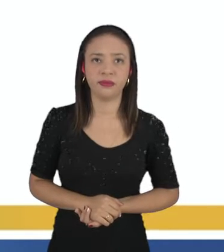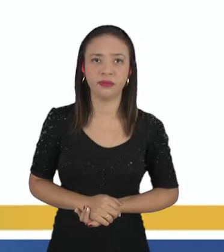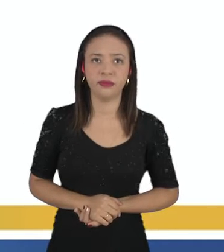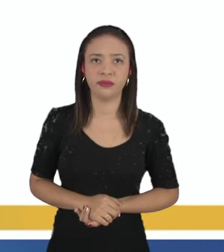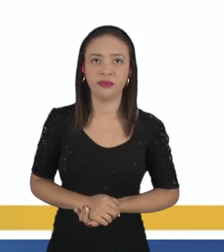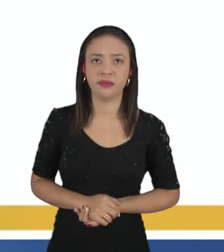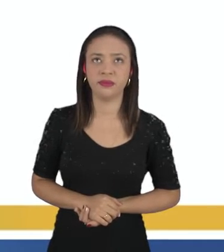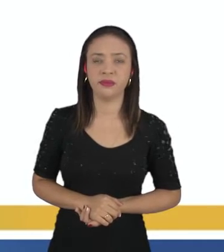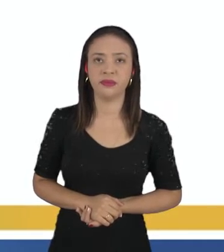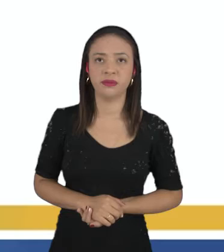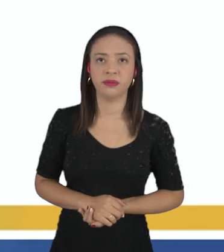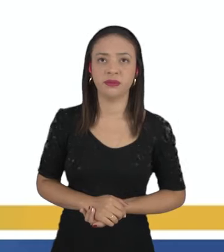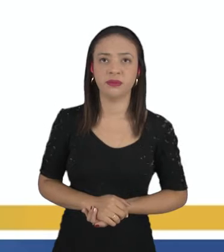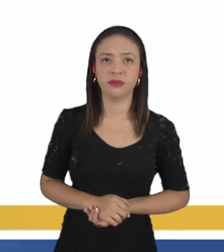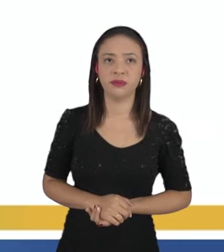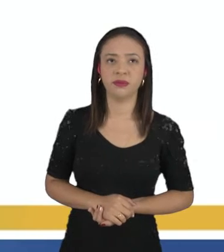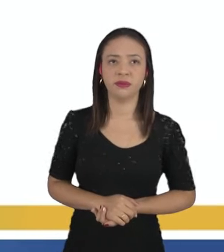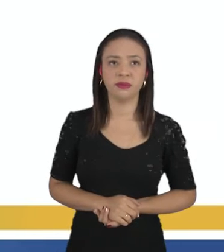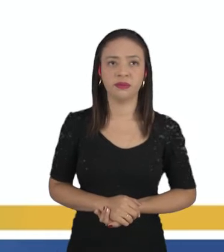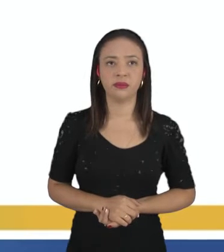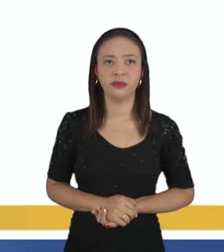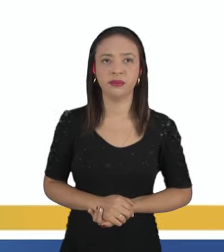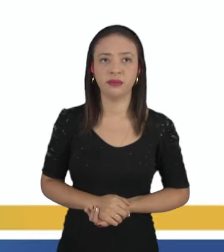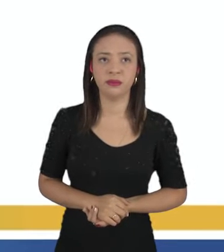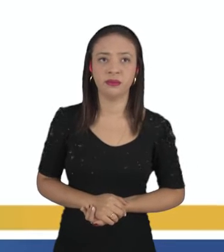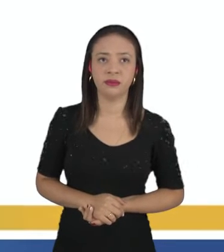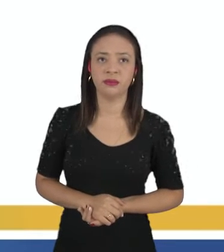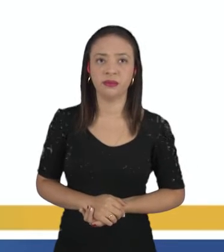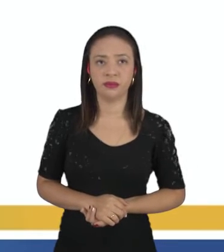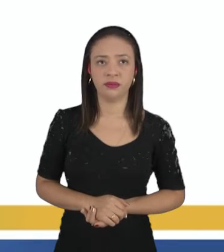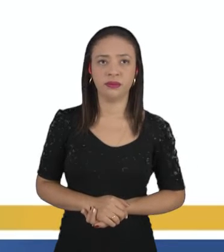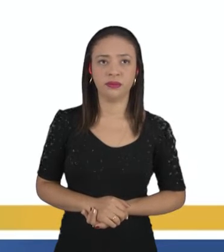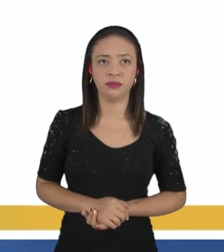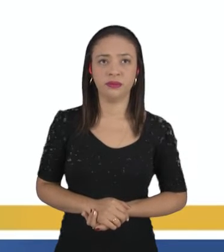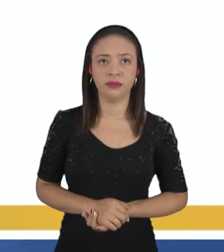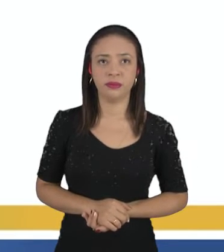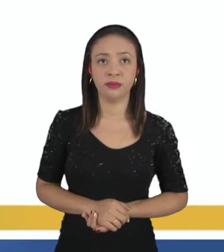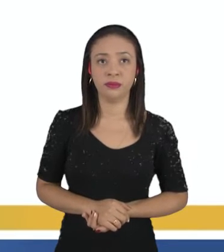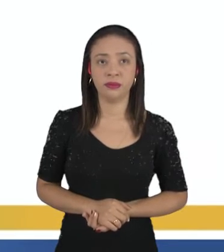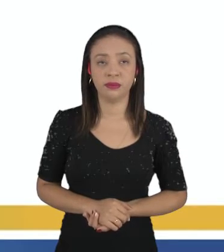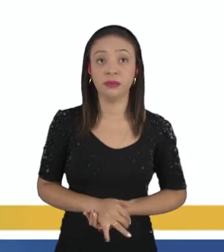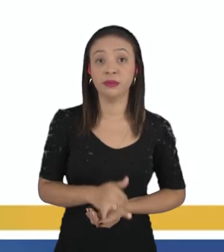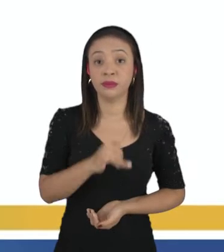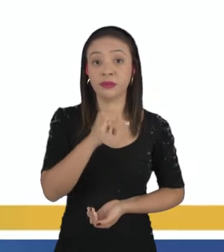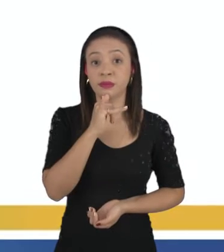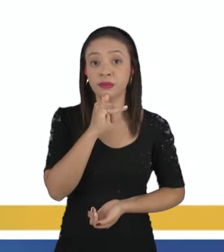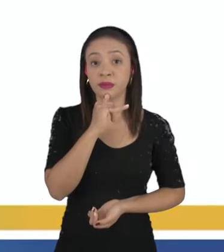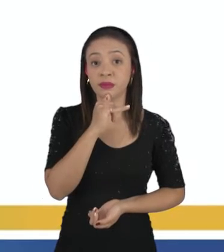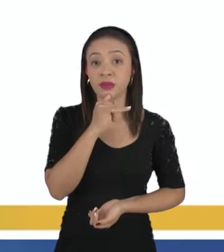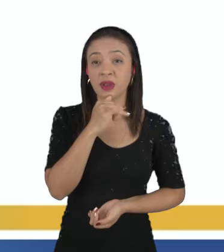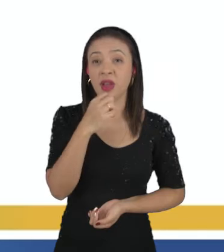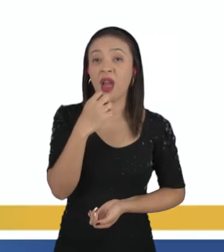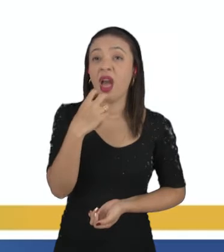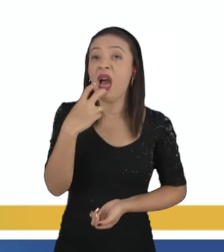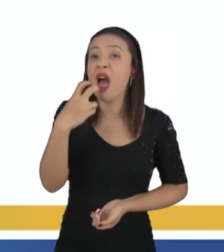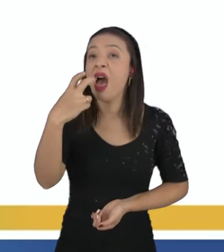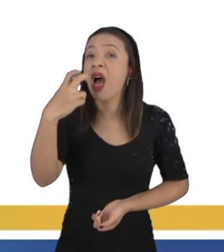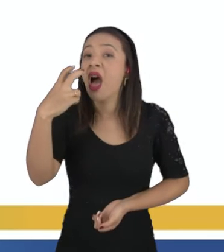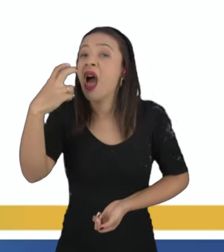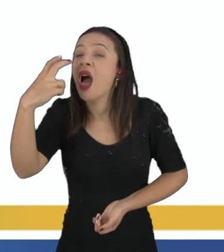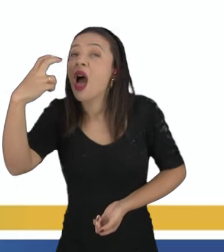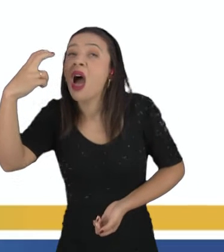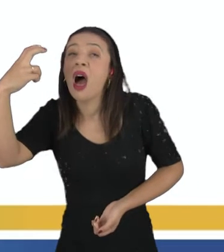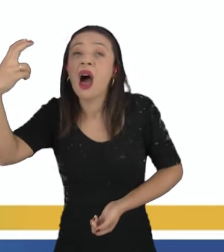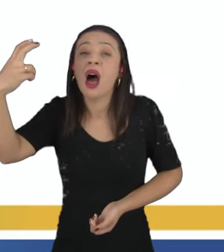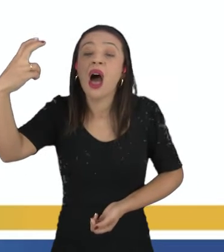de modo que, de sorte que e de maneira que. Exemplo, o grito foi tão